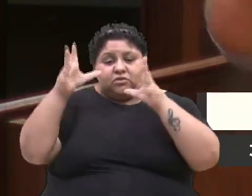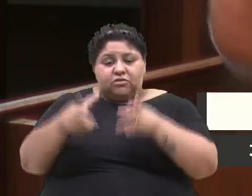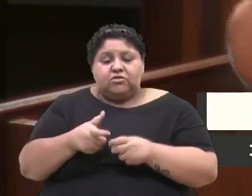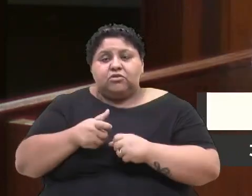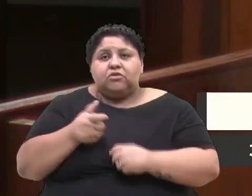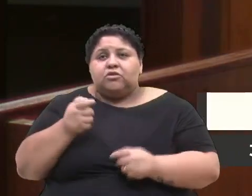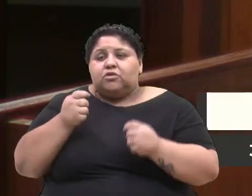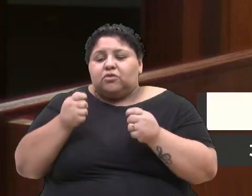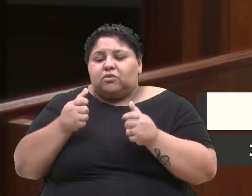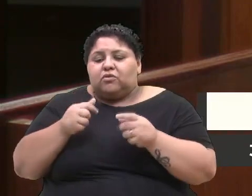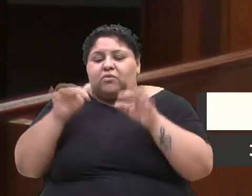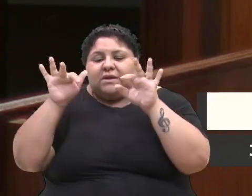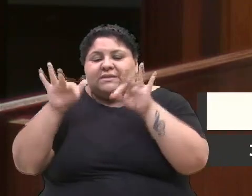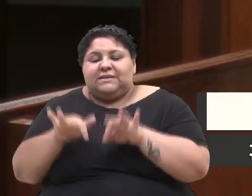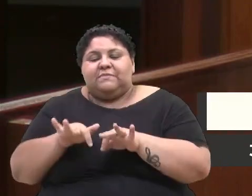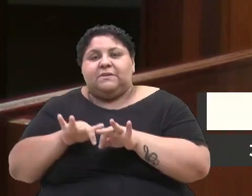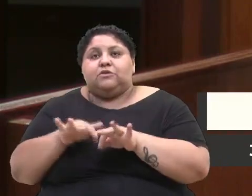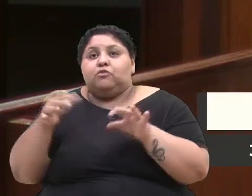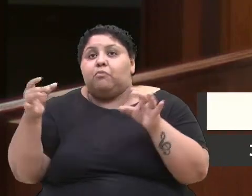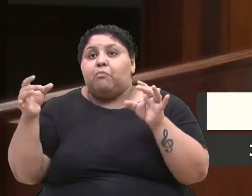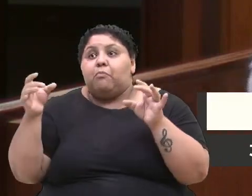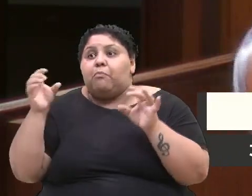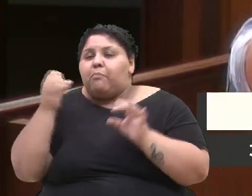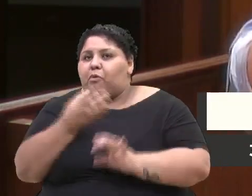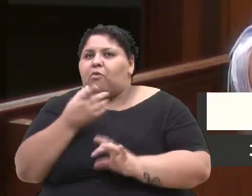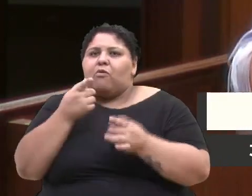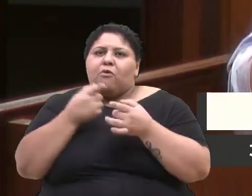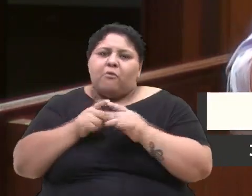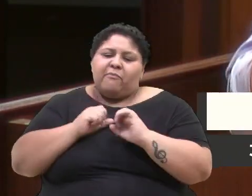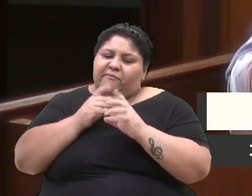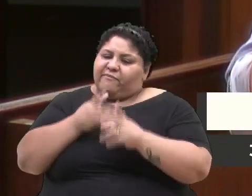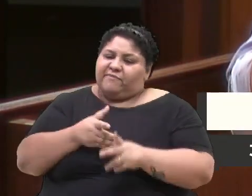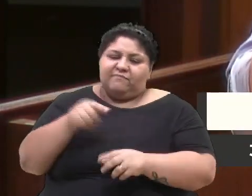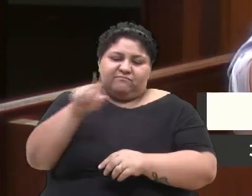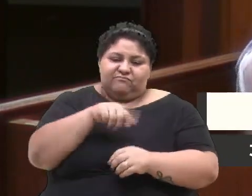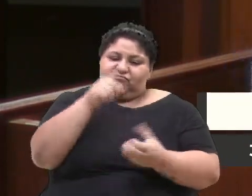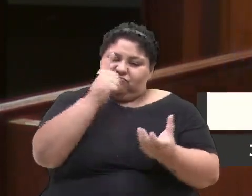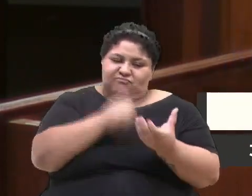quase terminando com chave de ouro. Mas algumas atitudes a gente não concorda. Obrigado, senhor presidente.